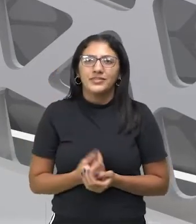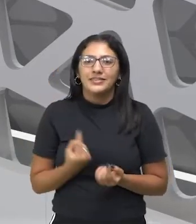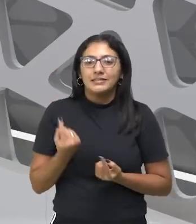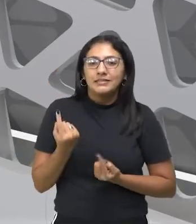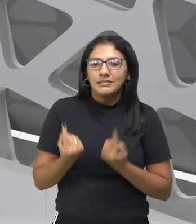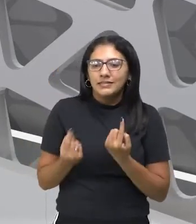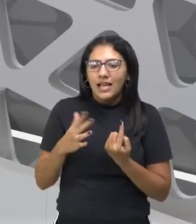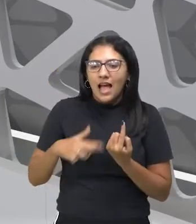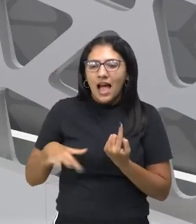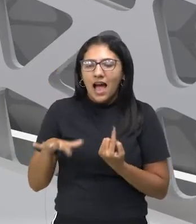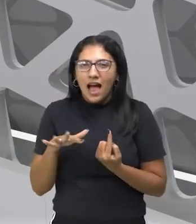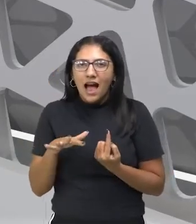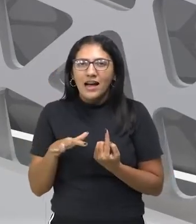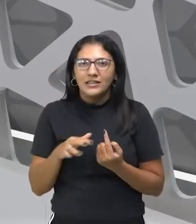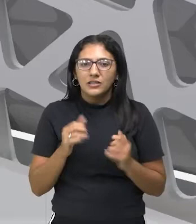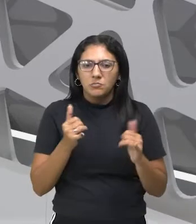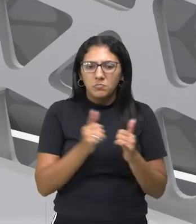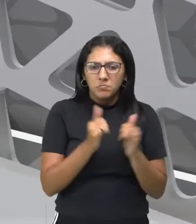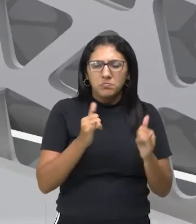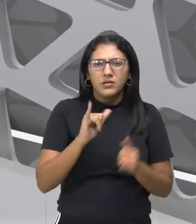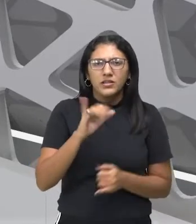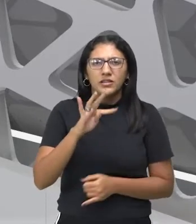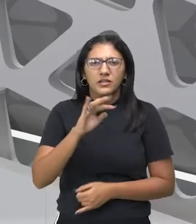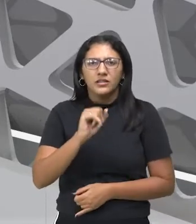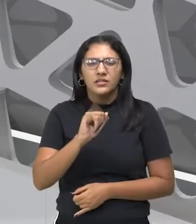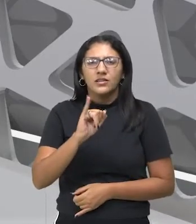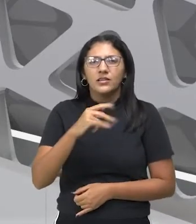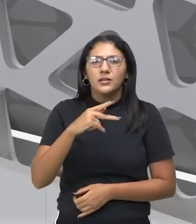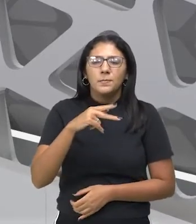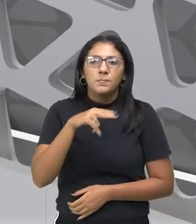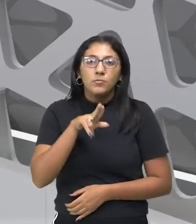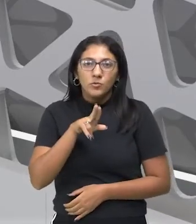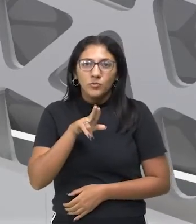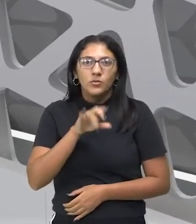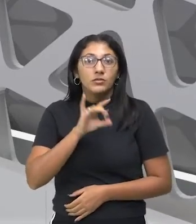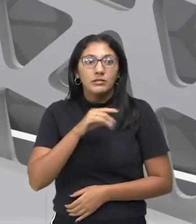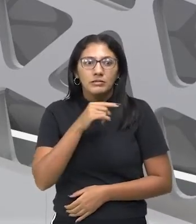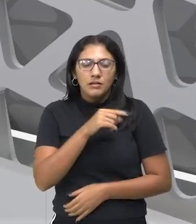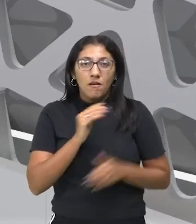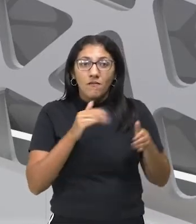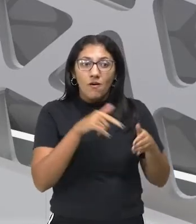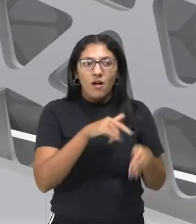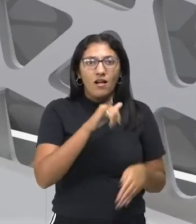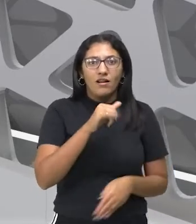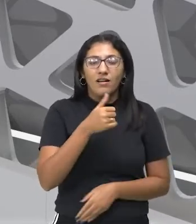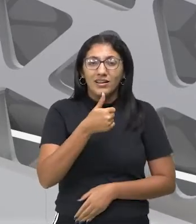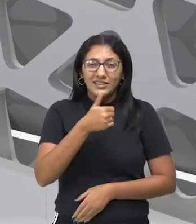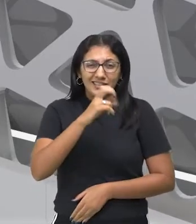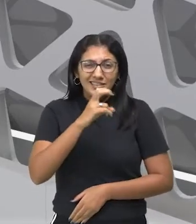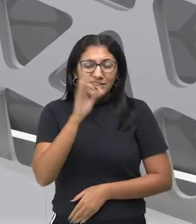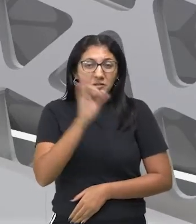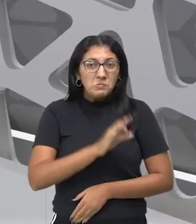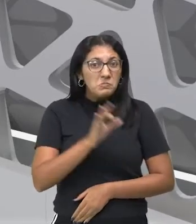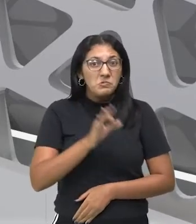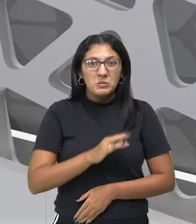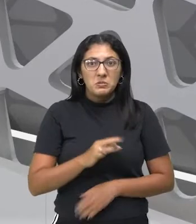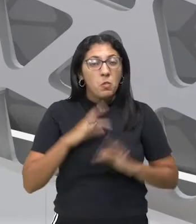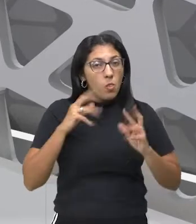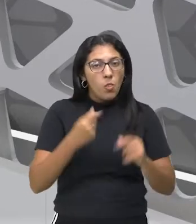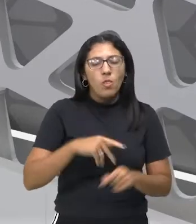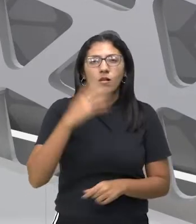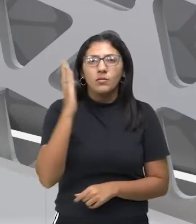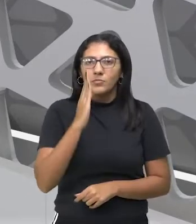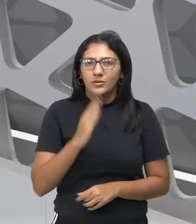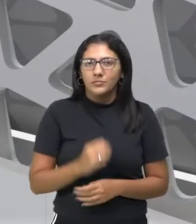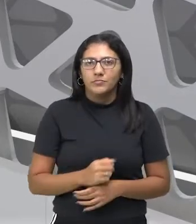mesmo tamanho de Itaipu, que, na verdade, Itaipu é responsável por cerca de 15% da produção brasileira. Então, como é que são duas